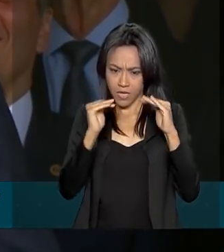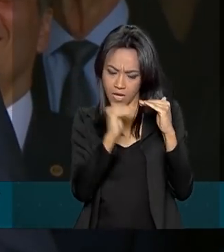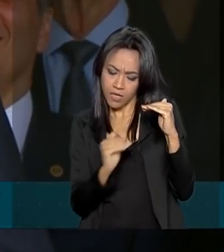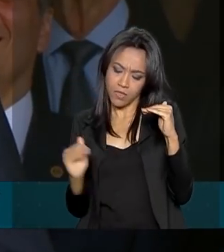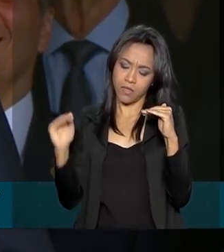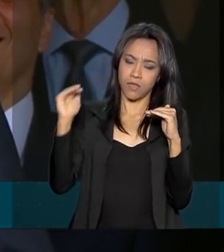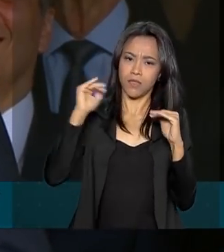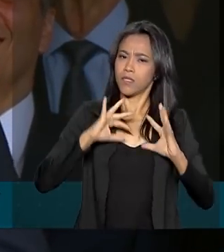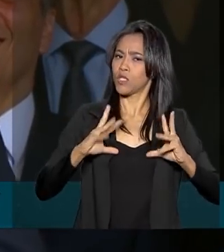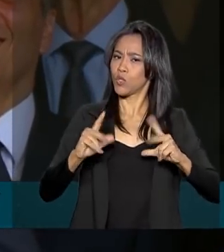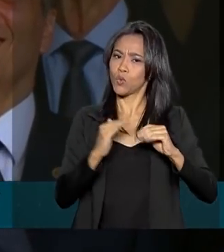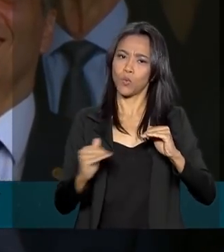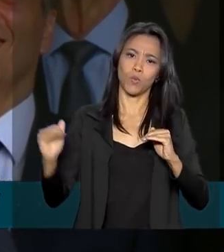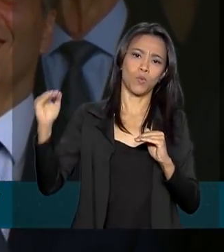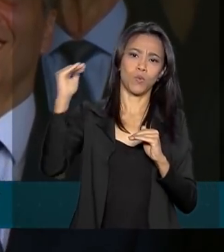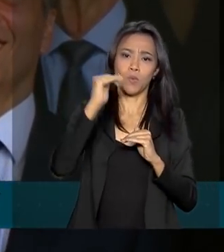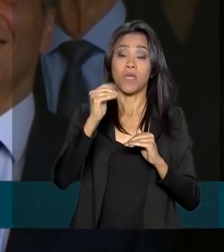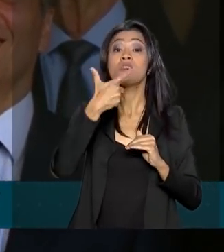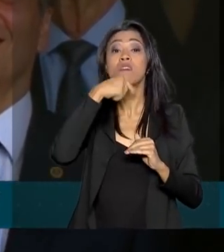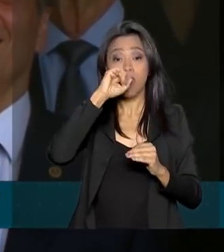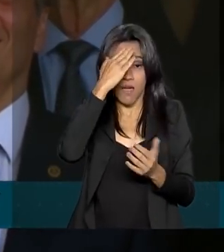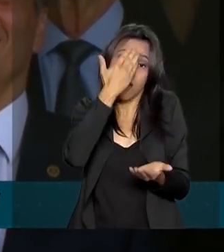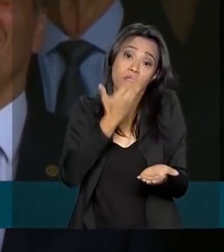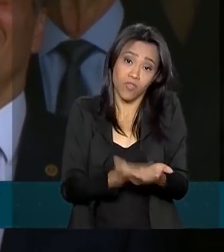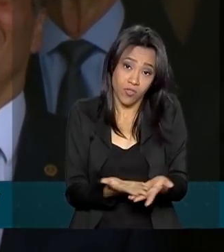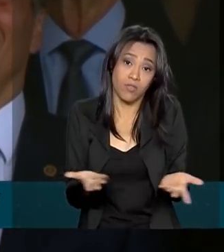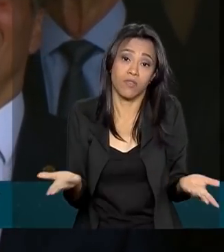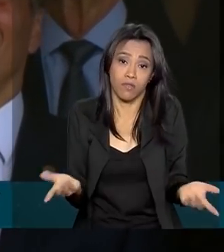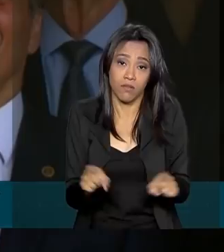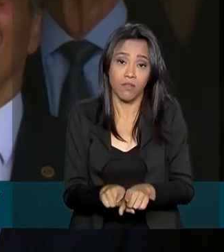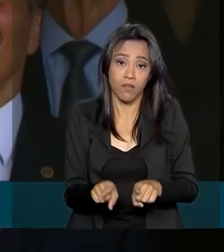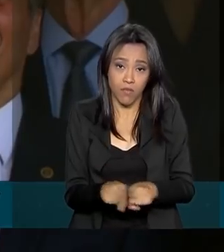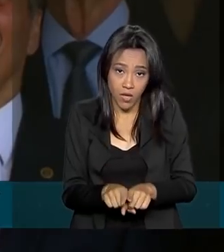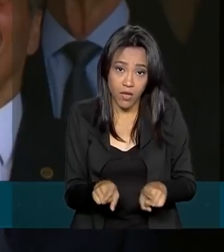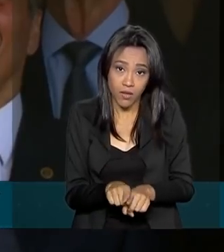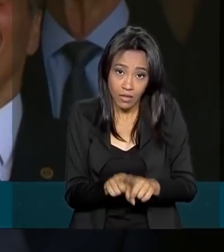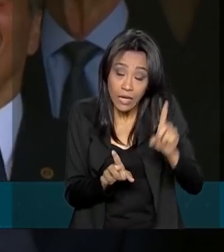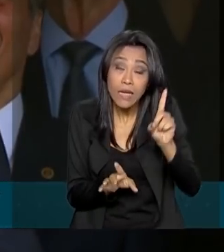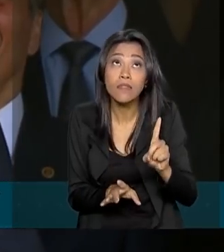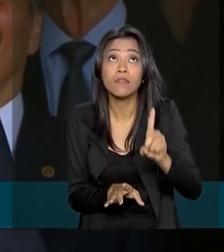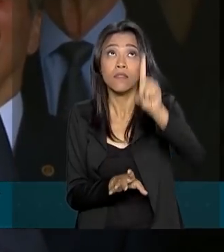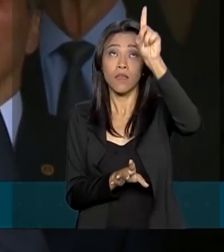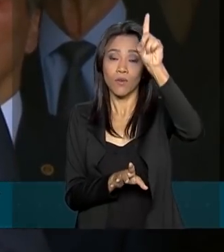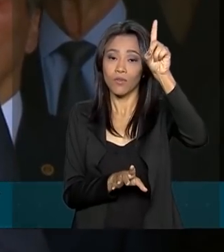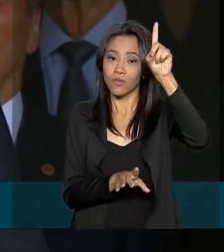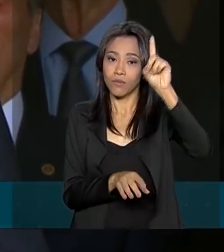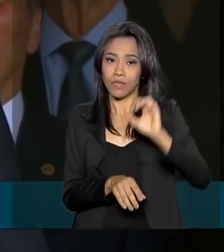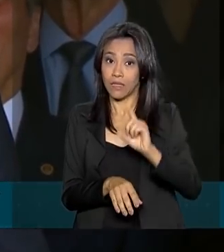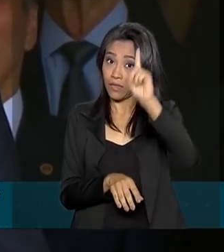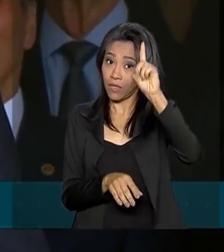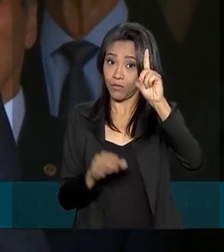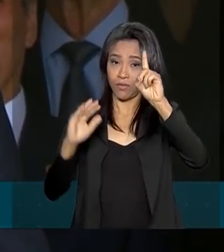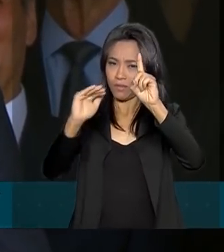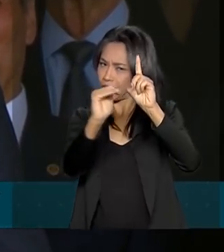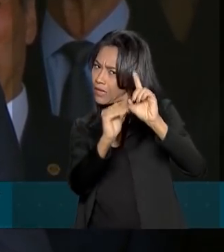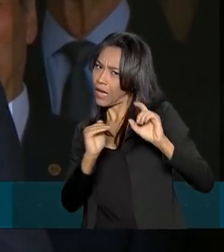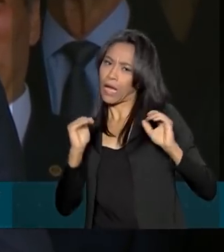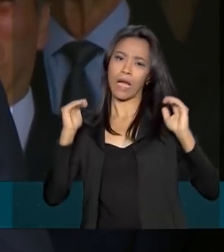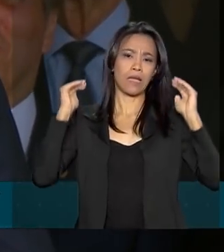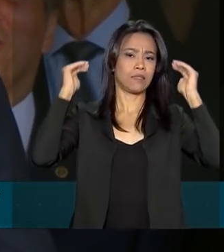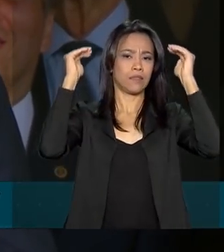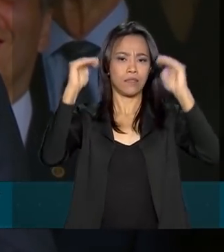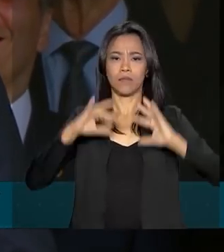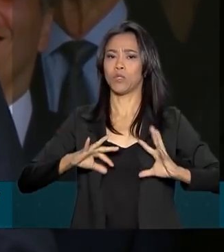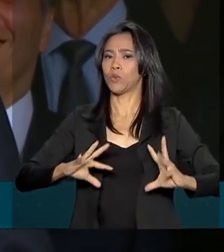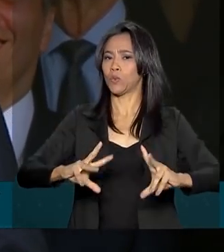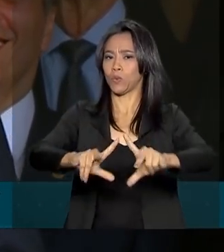de tudo. E para aqueles que acreditam em nosso Deus, é Deus acima de